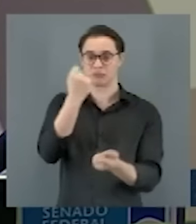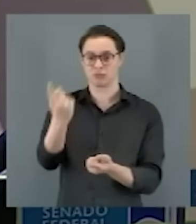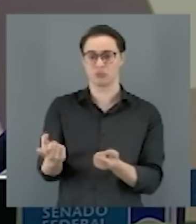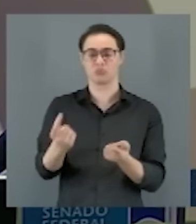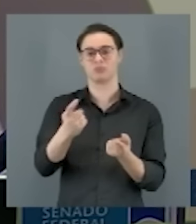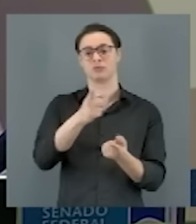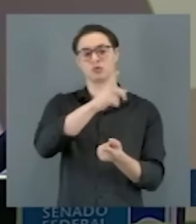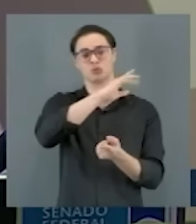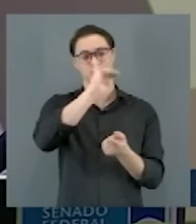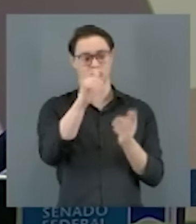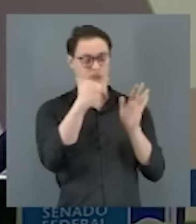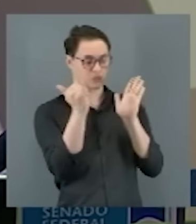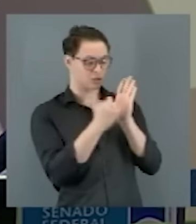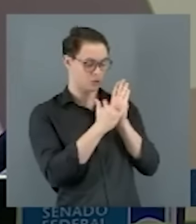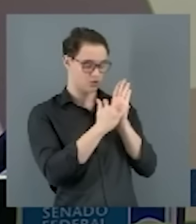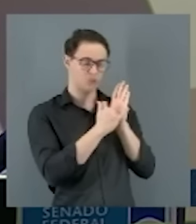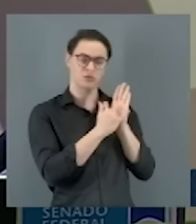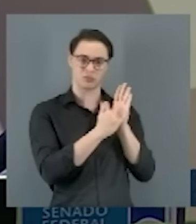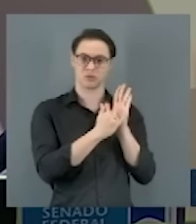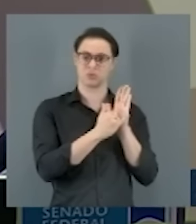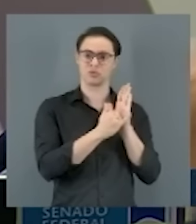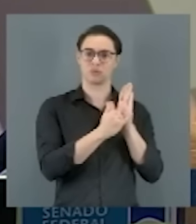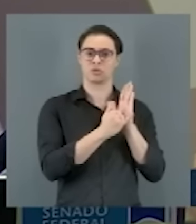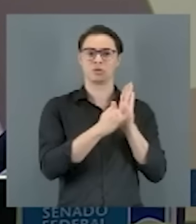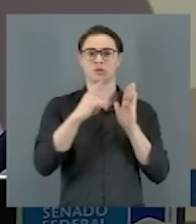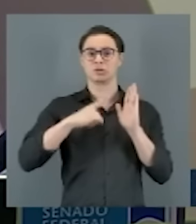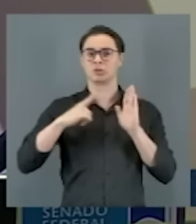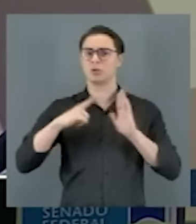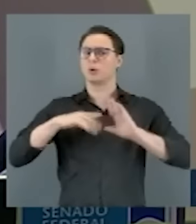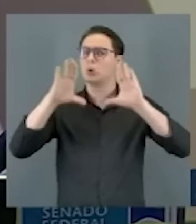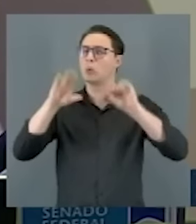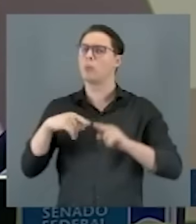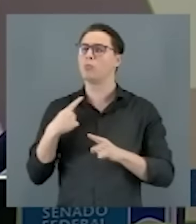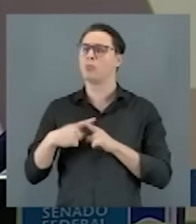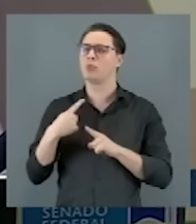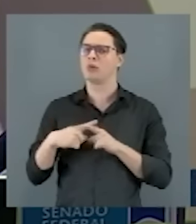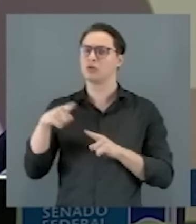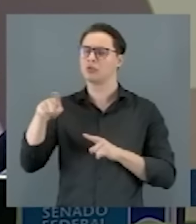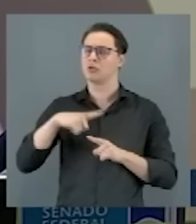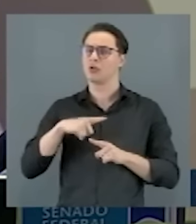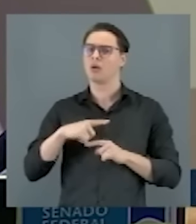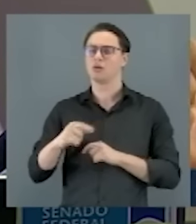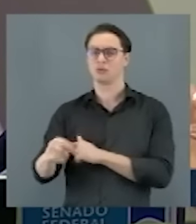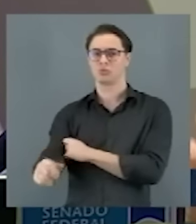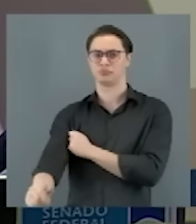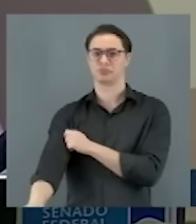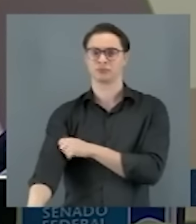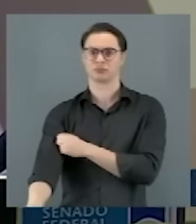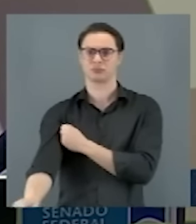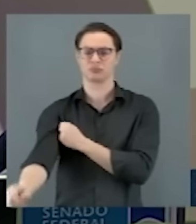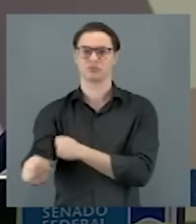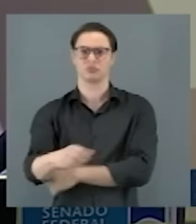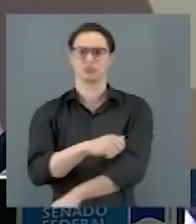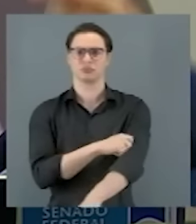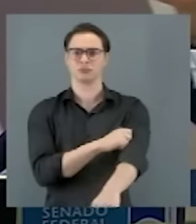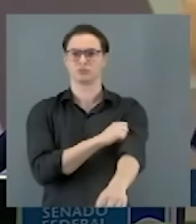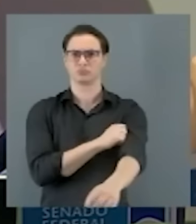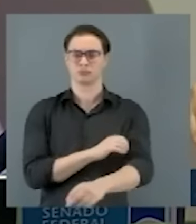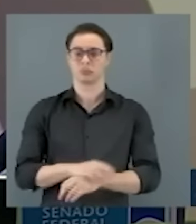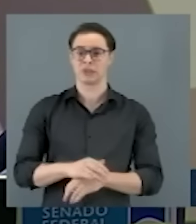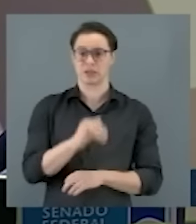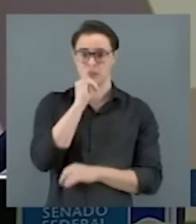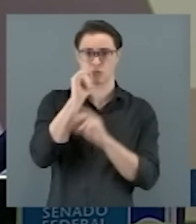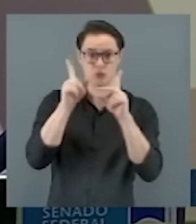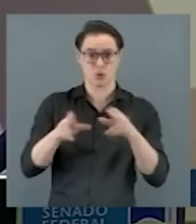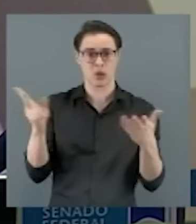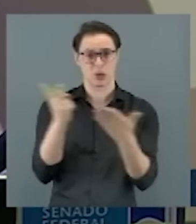justificar a suspensão de um regime de maior contenção, como foi no caso